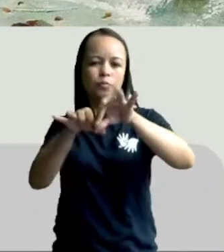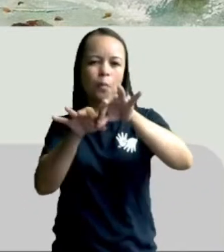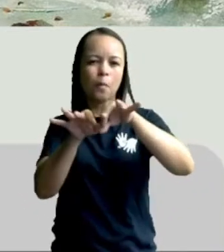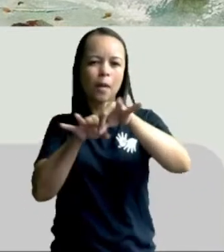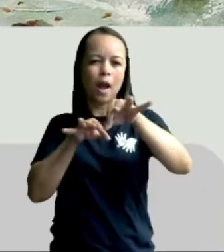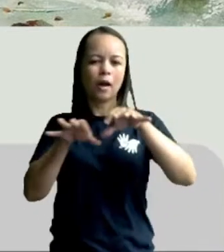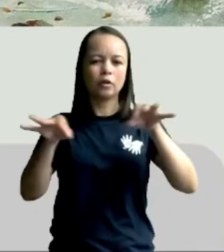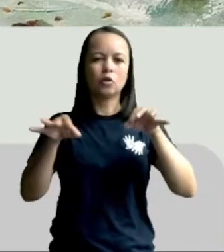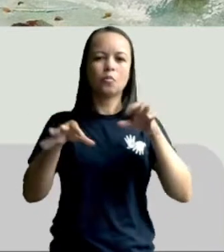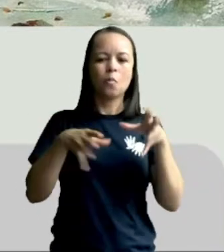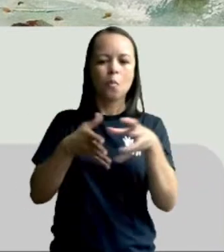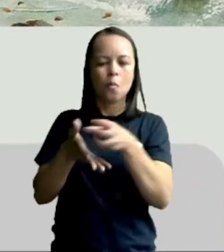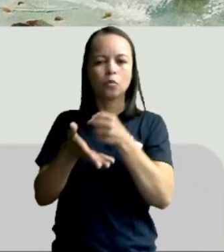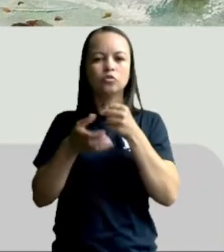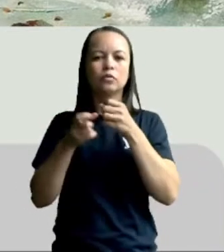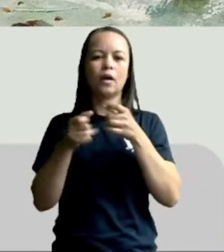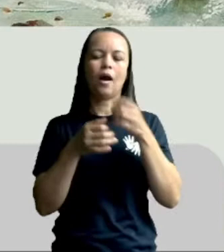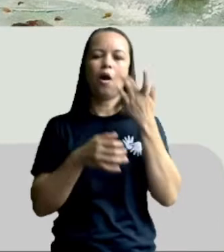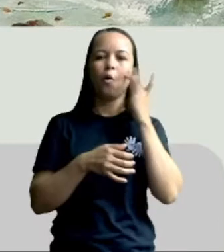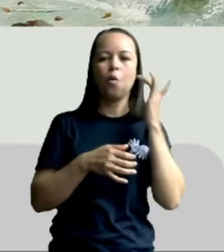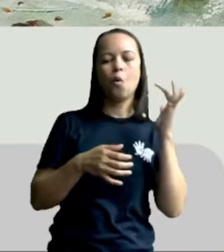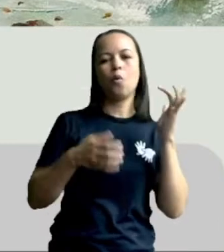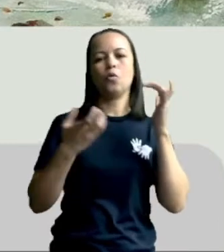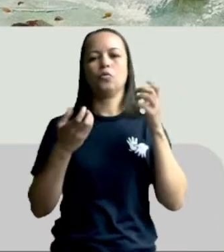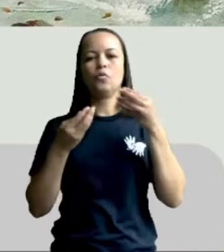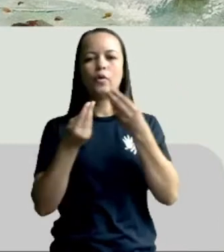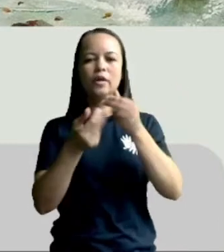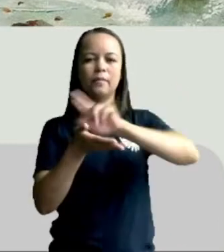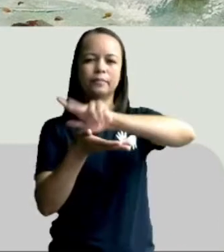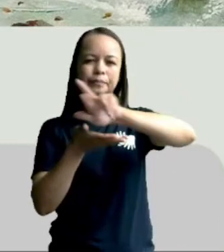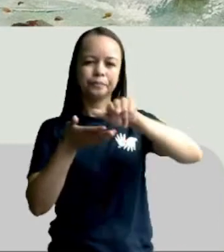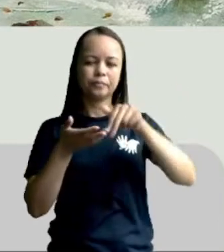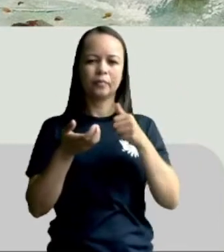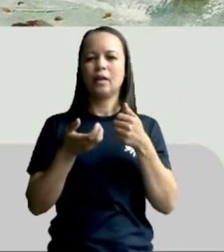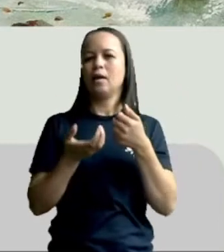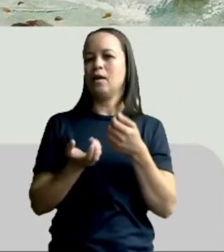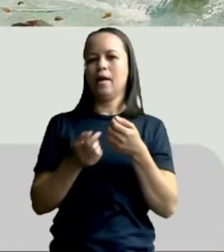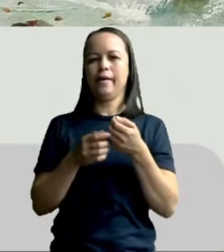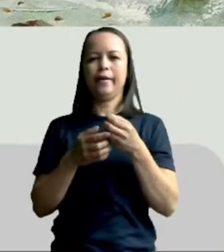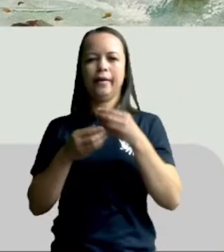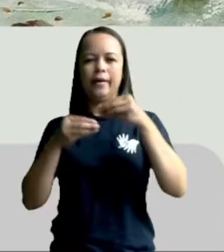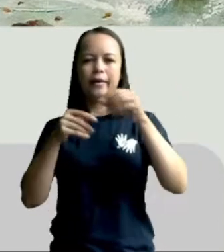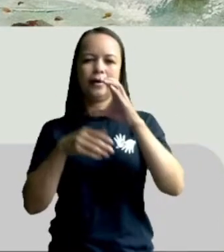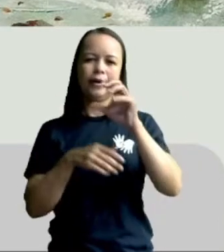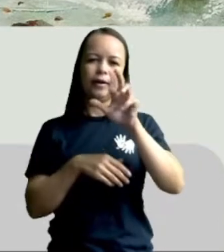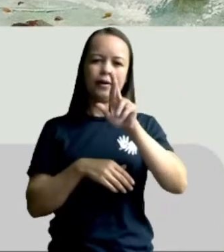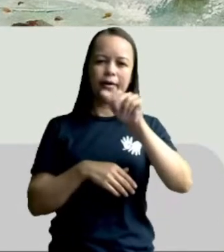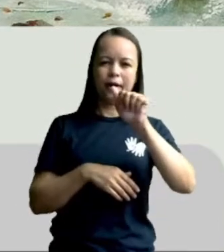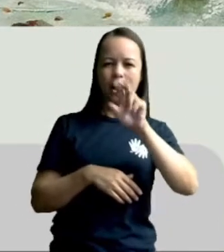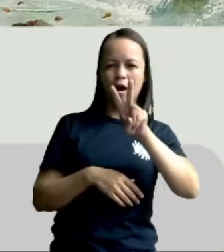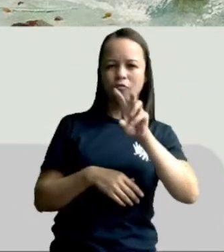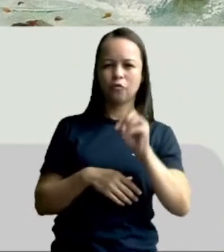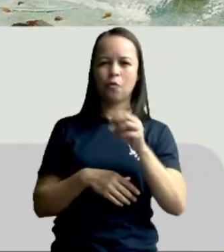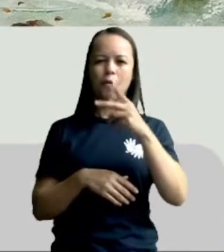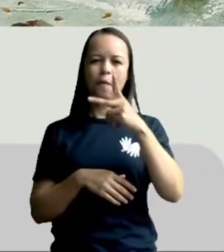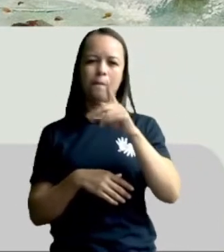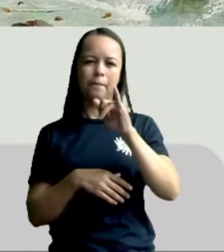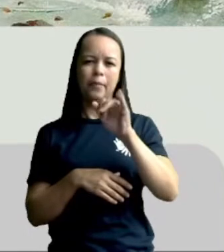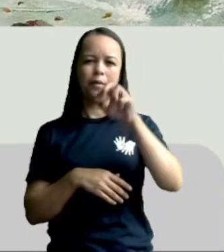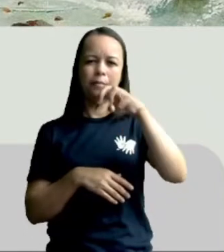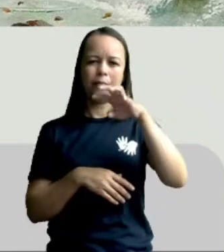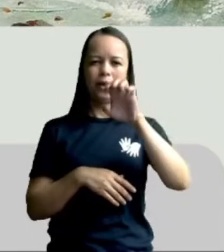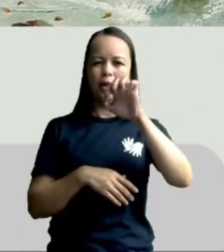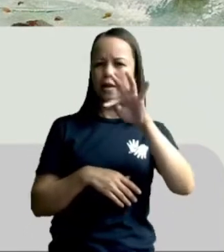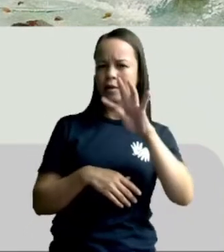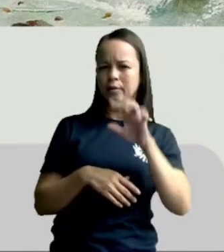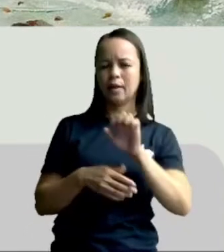e especiarias, cravo, pimenta, canela, pau-brasil e etc, tá? E até converter pessoas para a